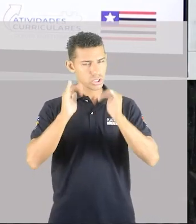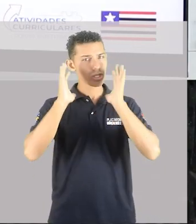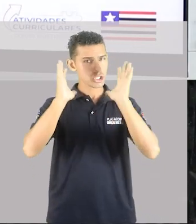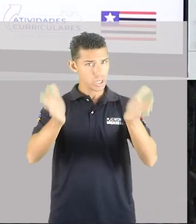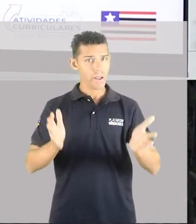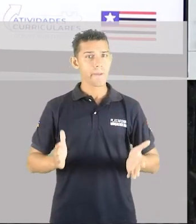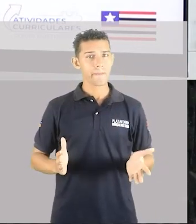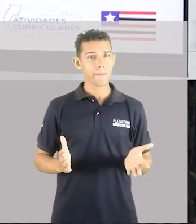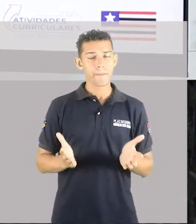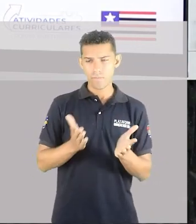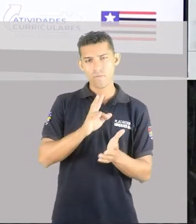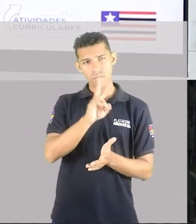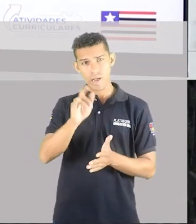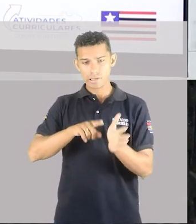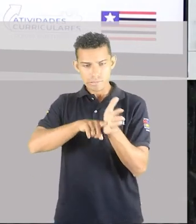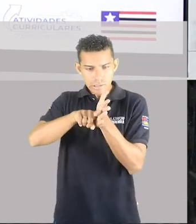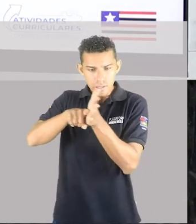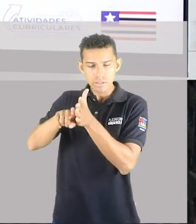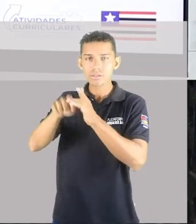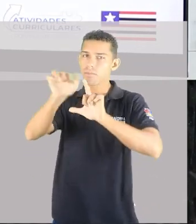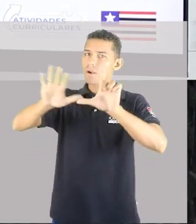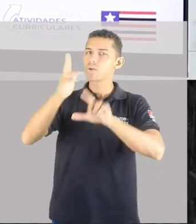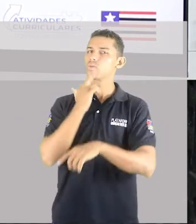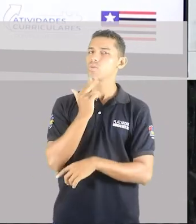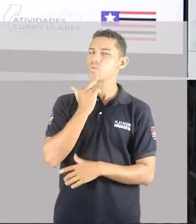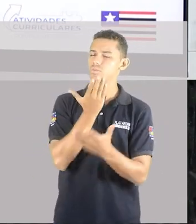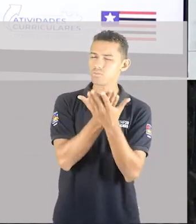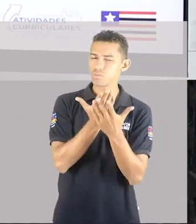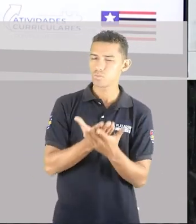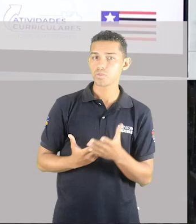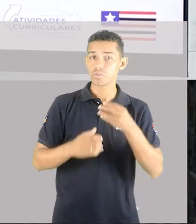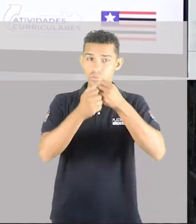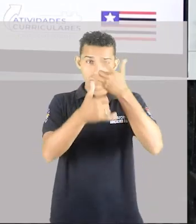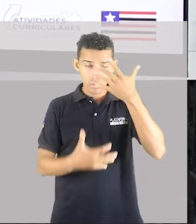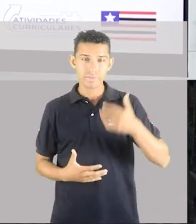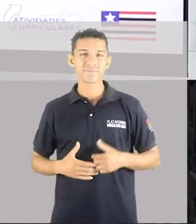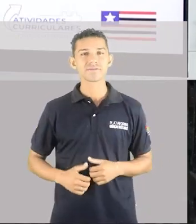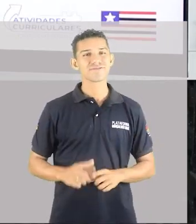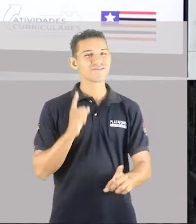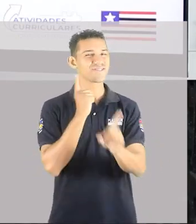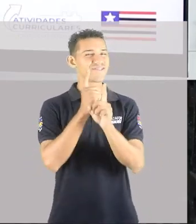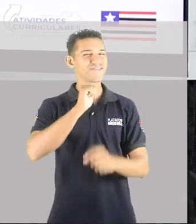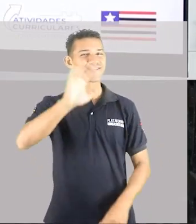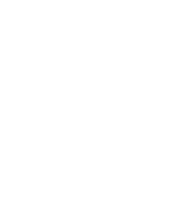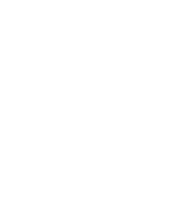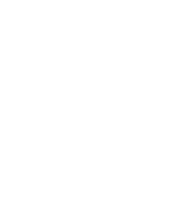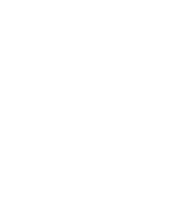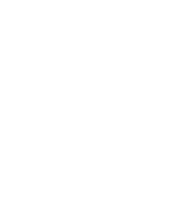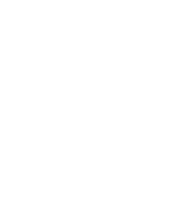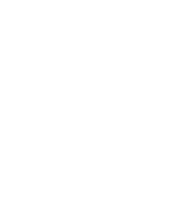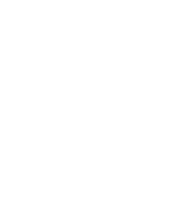Vai lá e acompanha o nosso plano de estudo, beleza? Valeu, galera. Te vejo no próximo vídeo.